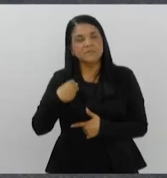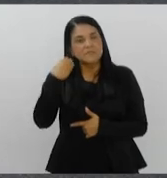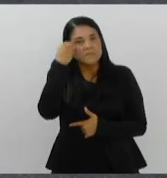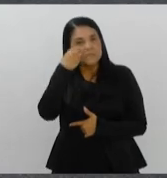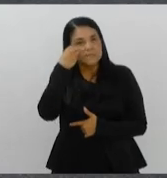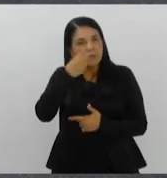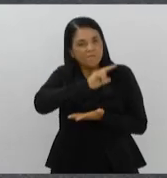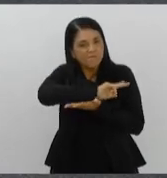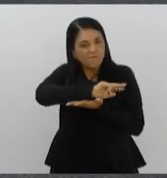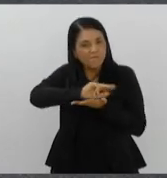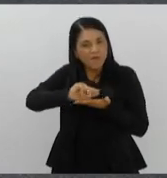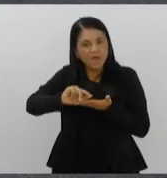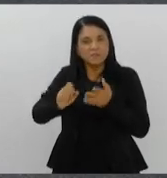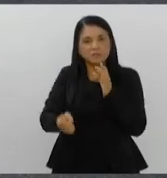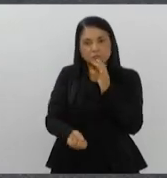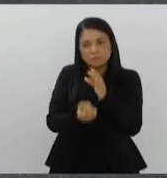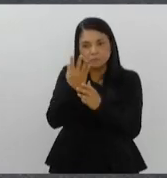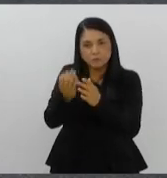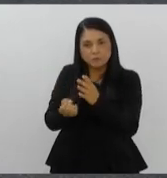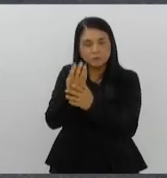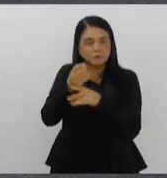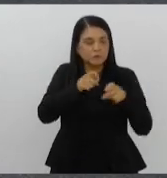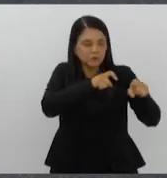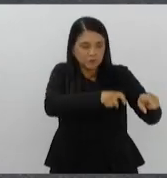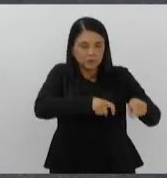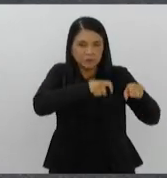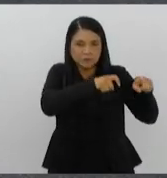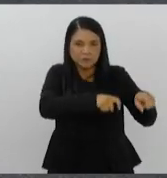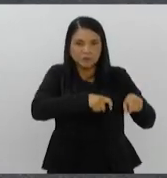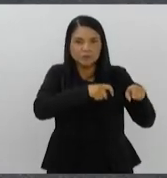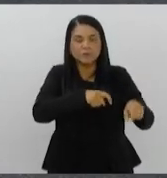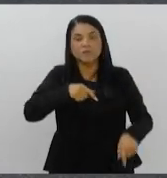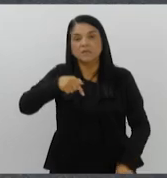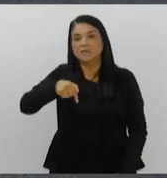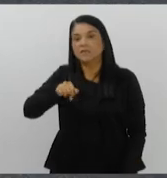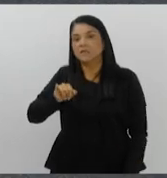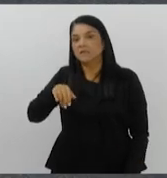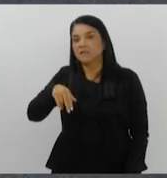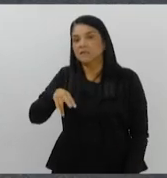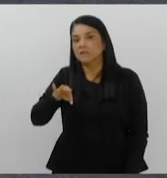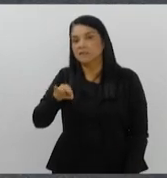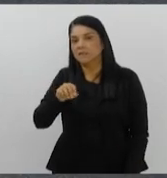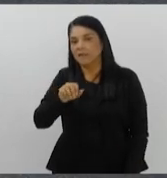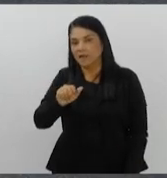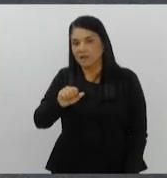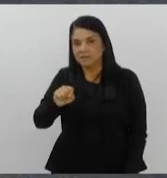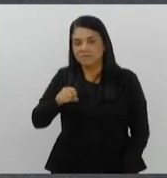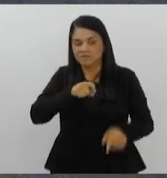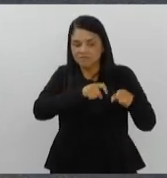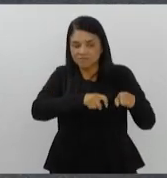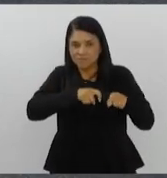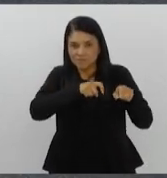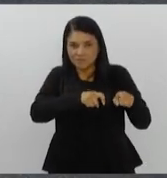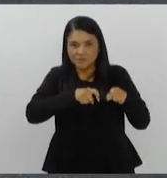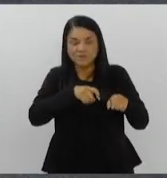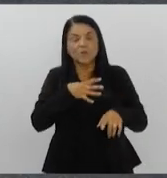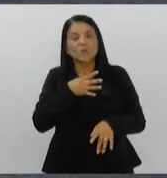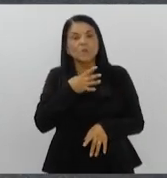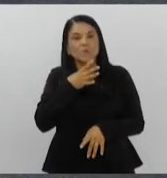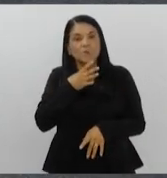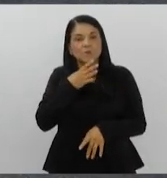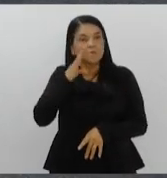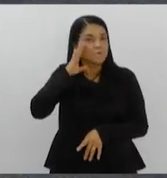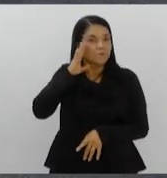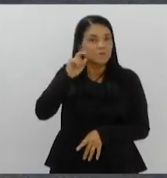experiências de produção de hortas urbanas, de quintais produtivos e, principalmente, conhecer também lá